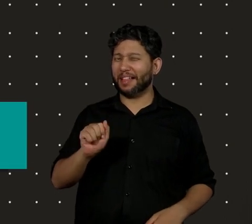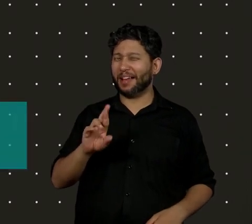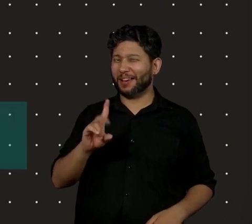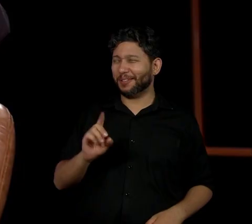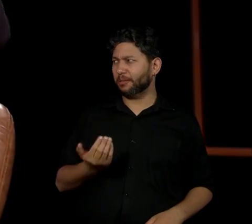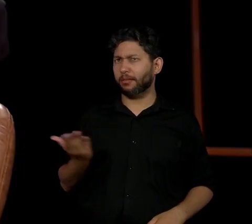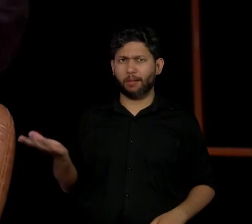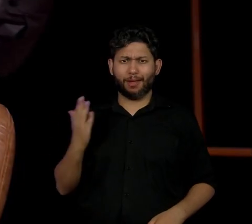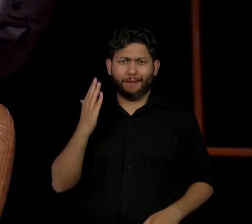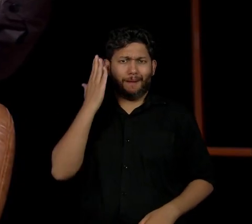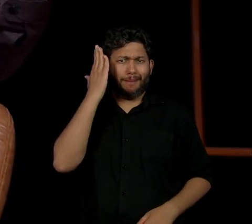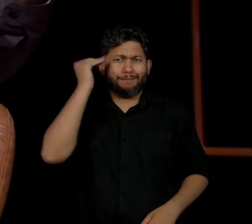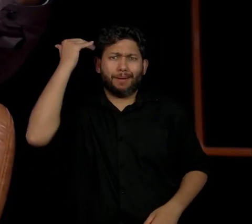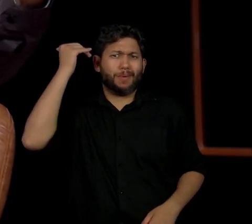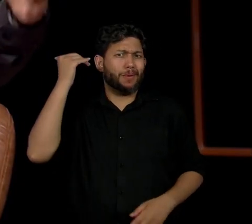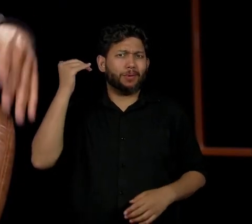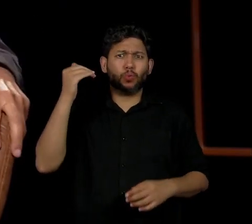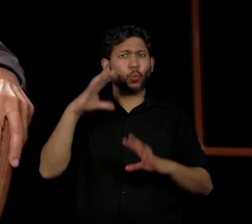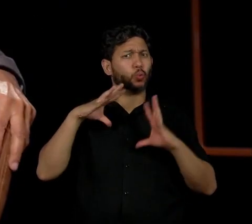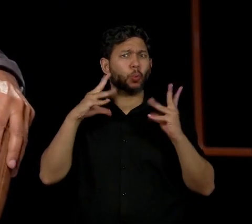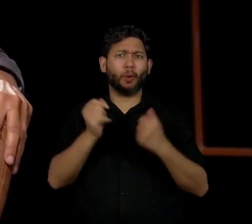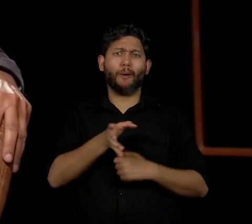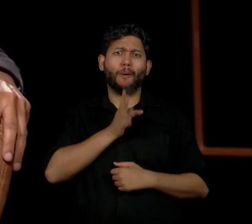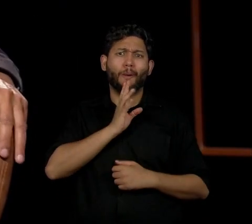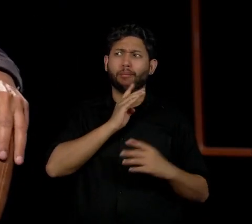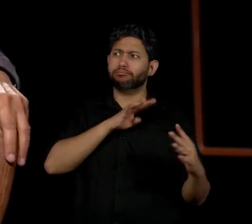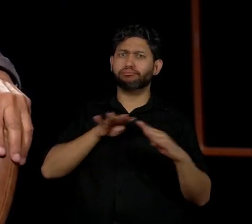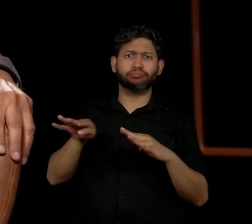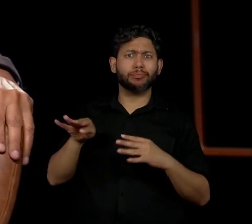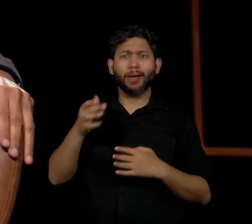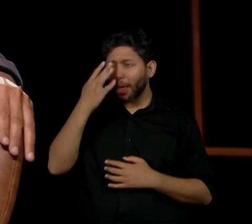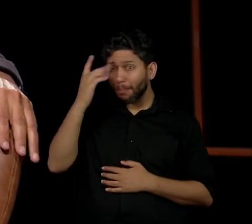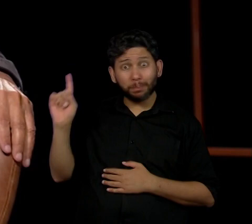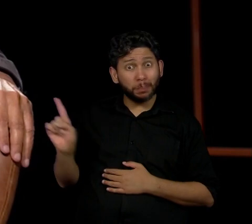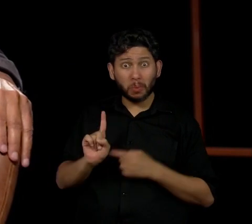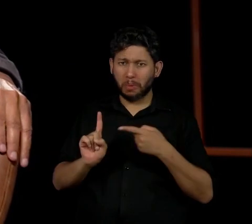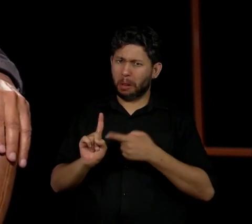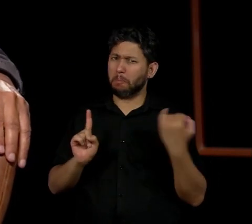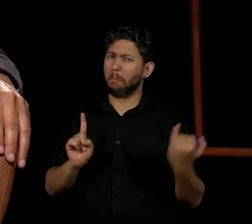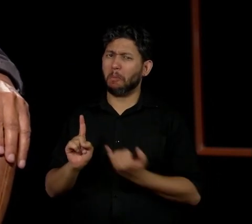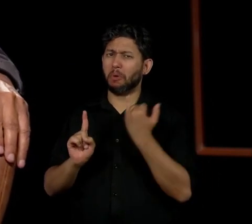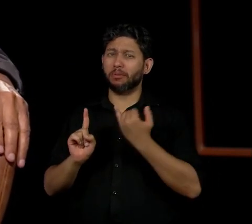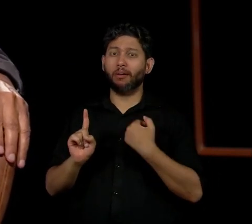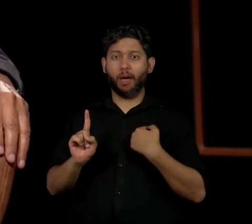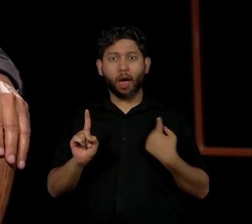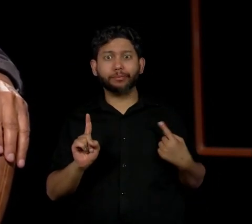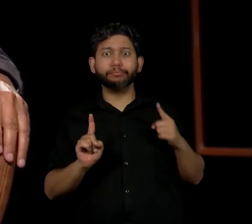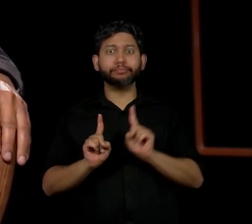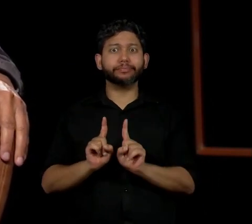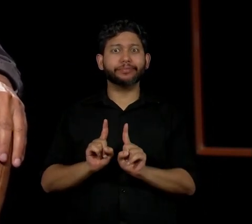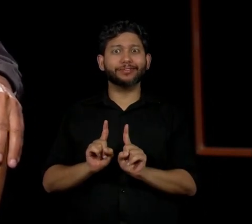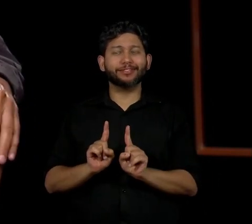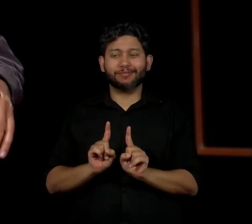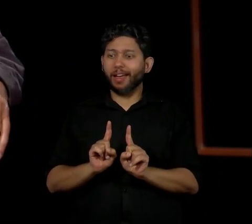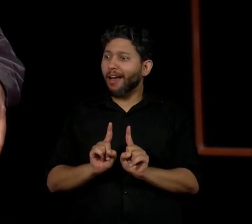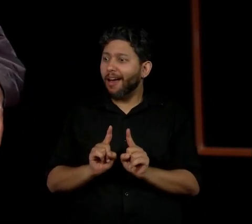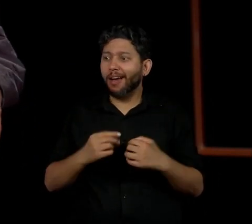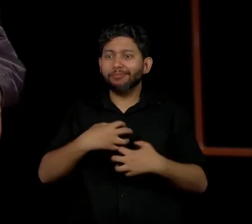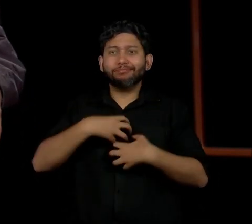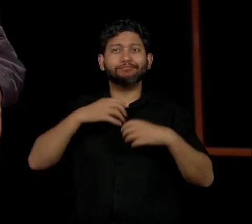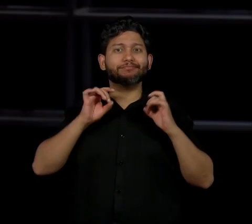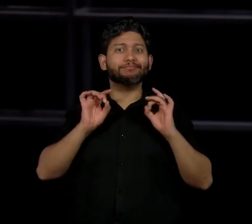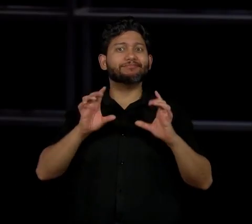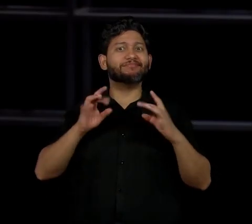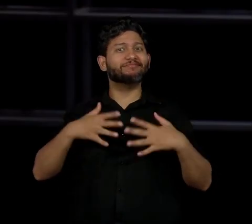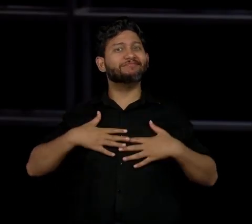Era alguém assim extremamente importante no meio artístico. E então, quer dizer, eu tive também